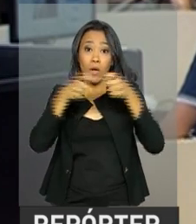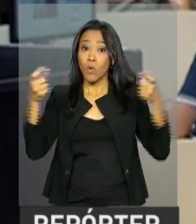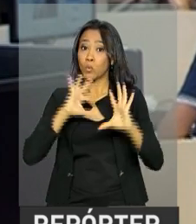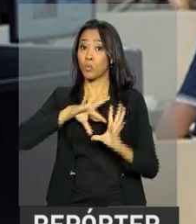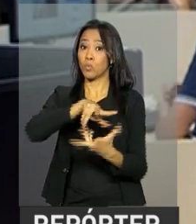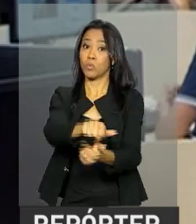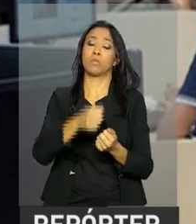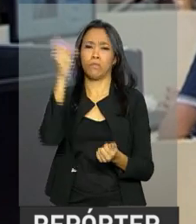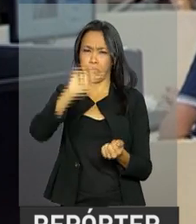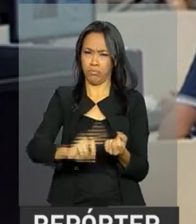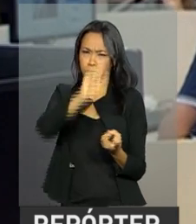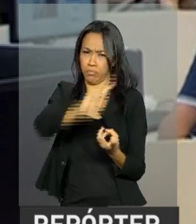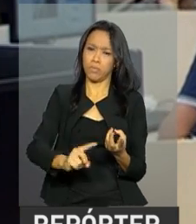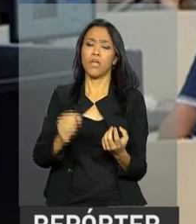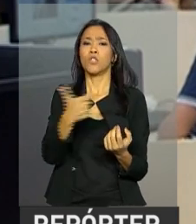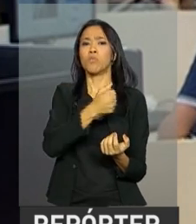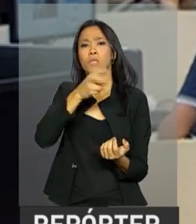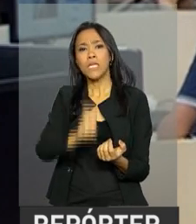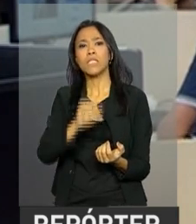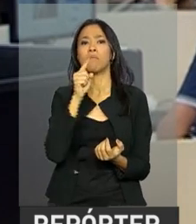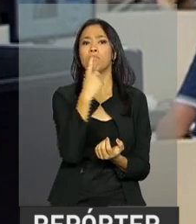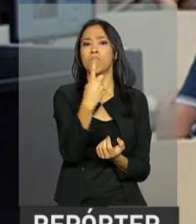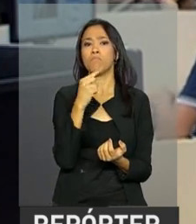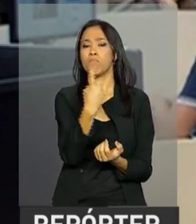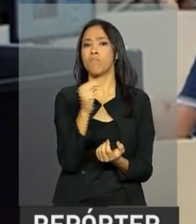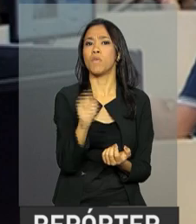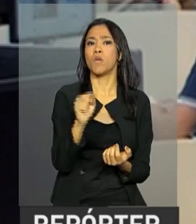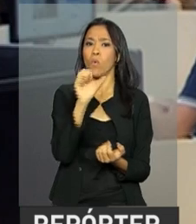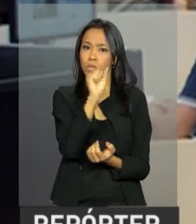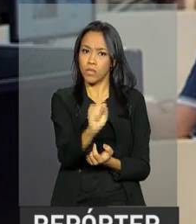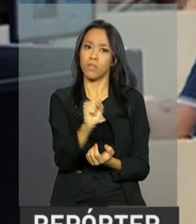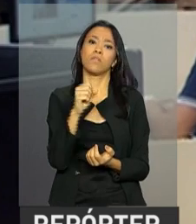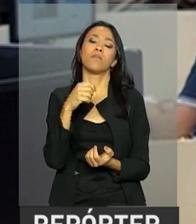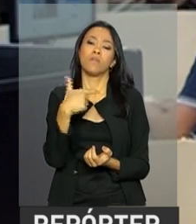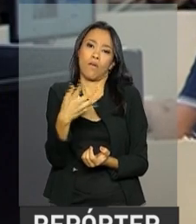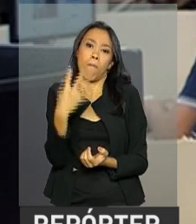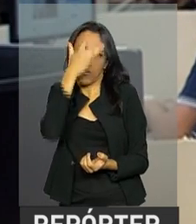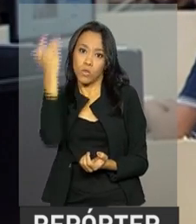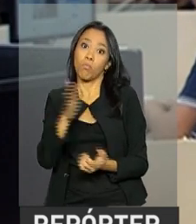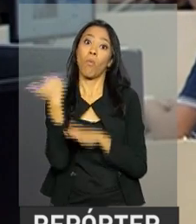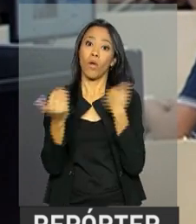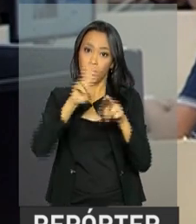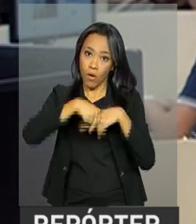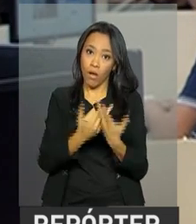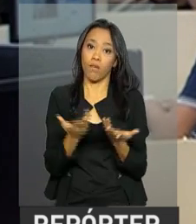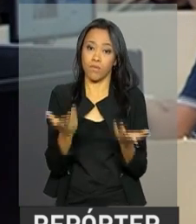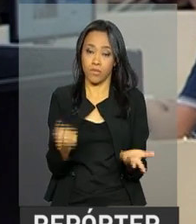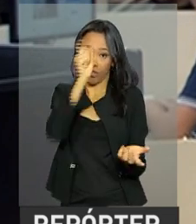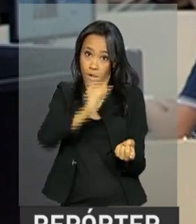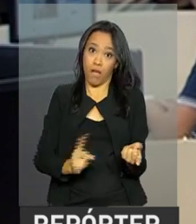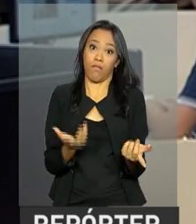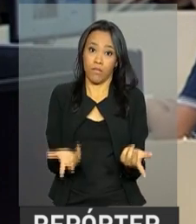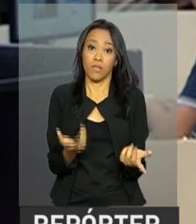e entre os anos 2000 e 2015 1894 pessoas morreram atingidas por raios para tentar evitar